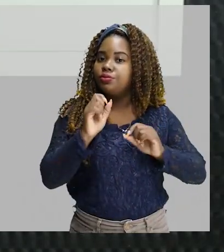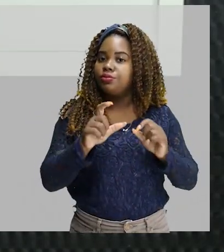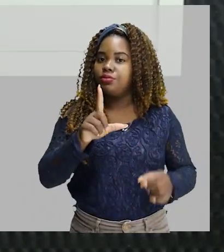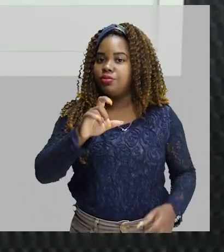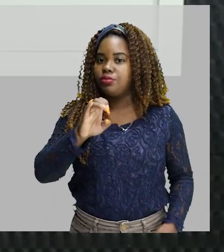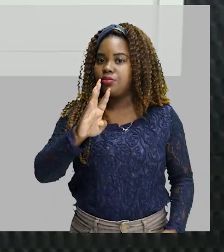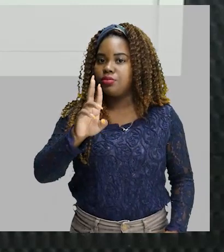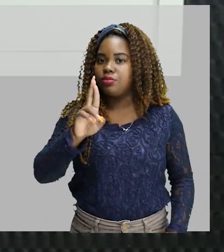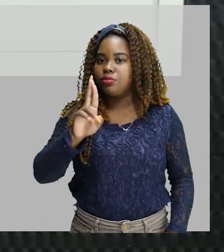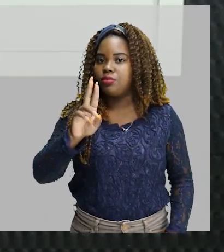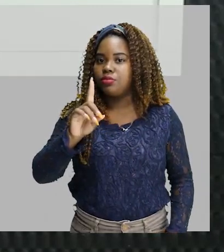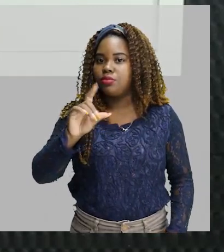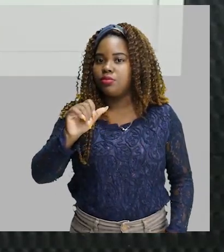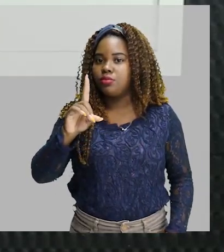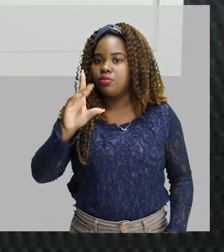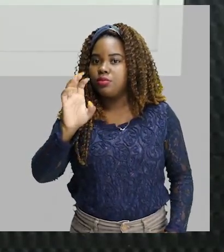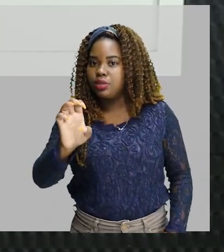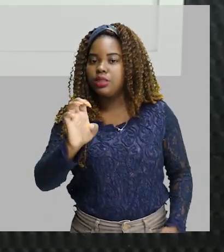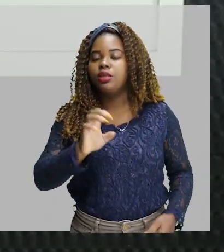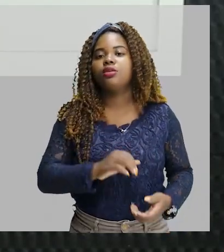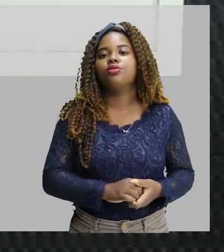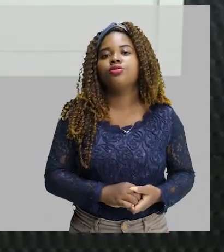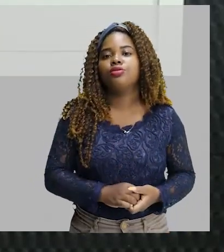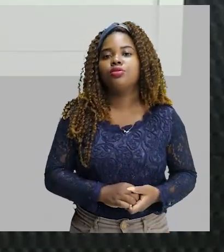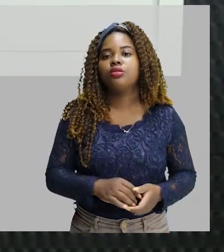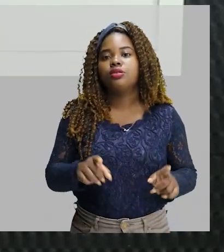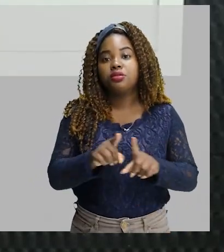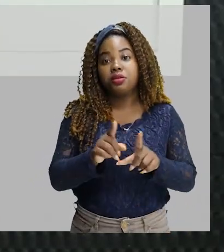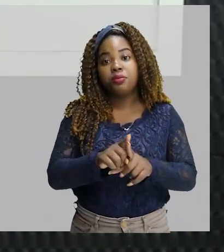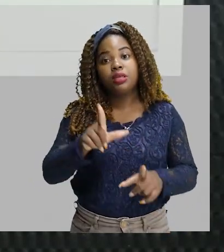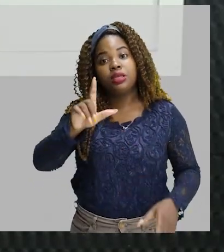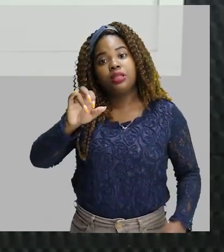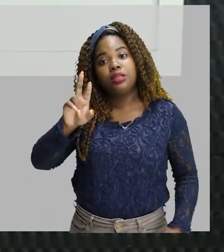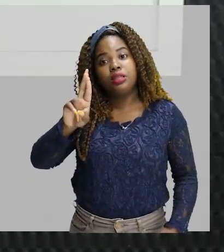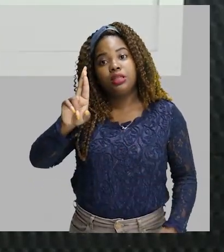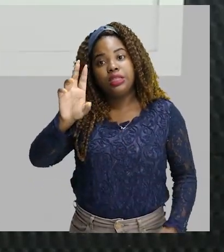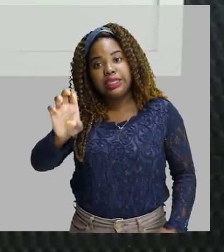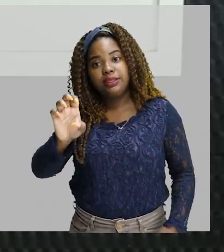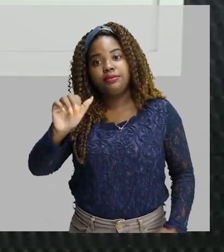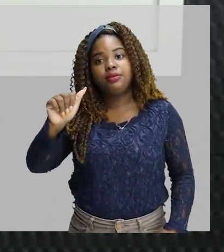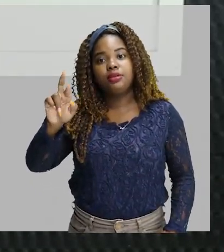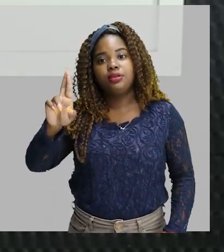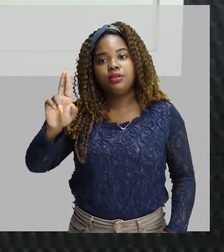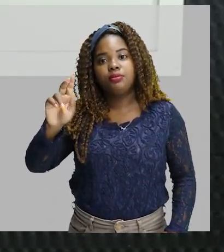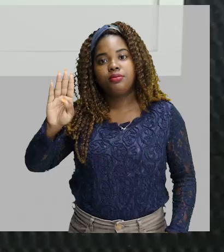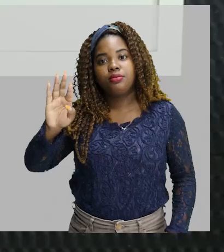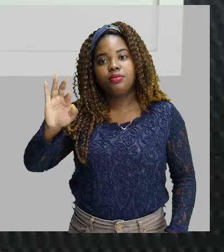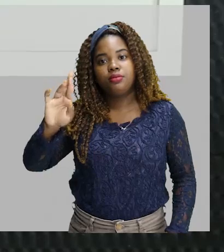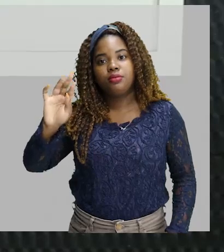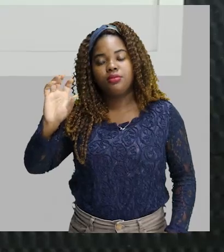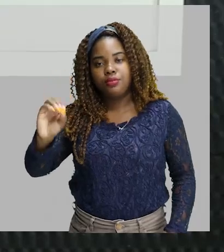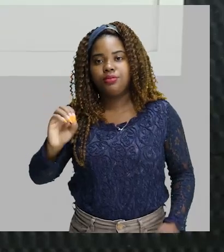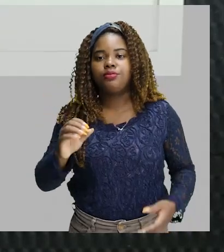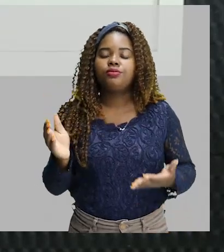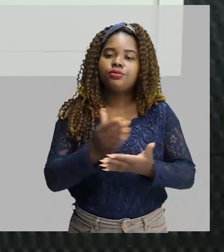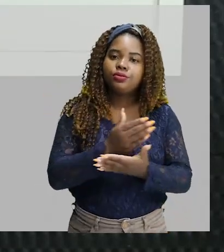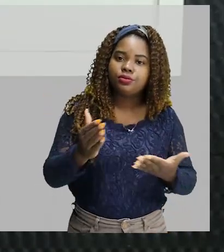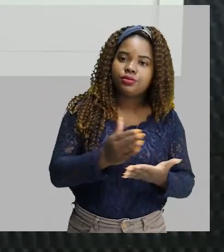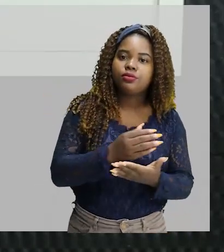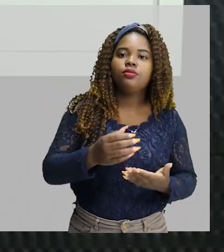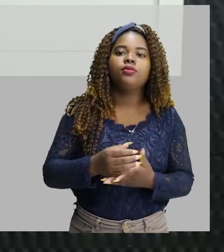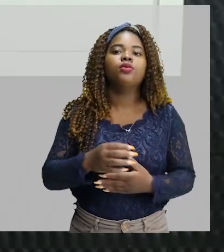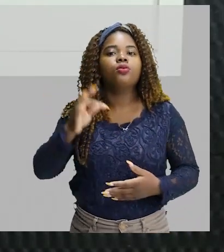liberdade, livre-arbítrio, e aí alguns autores aqui dentro da história da filosofia que trataram sobre esses assuntos,